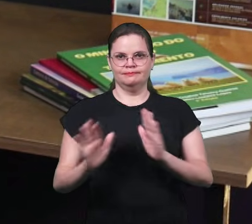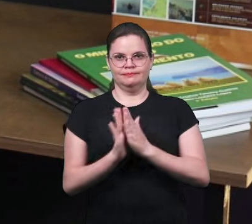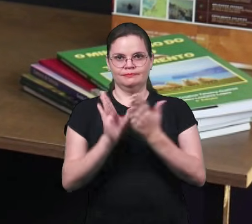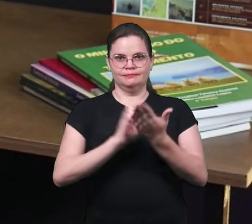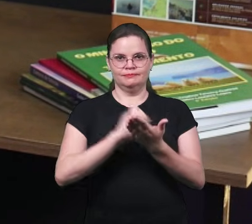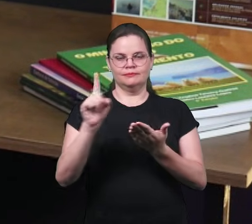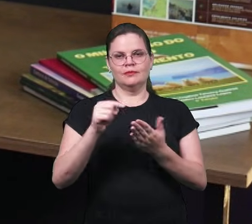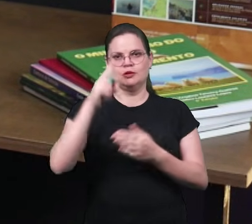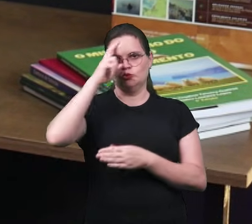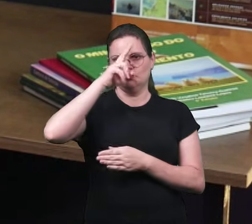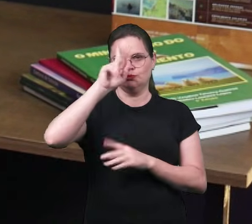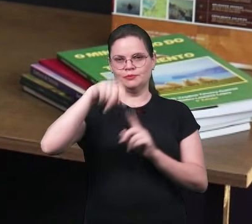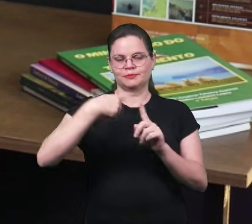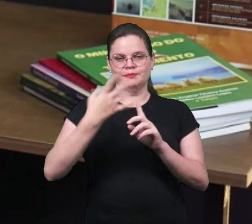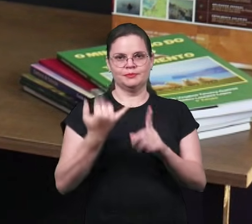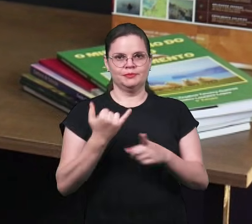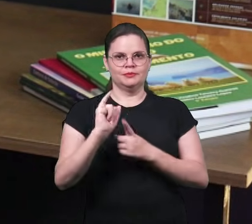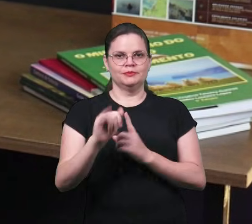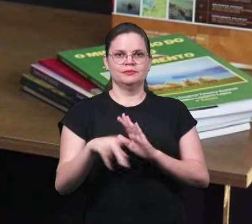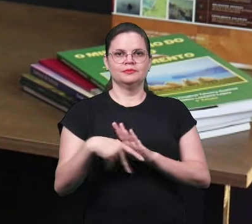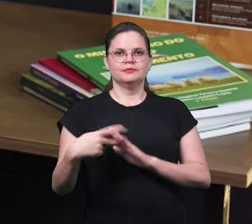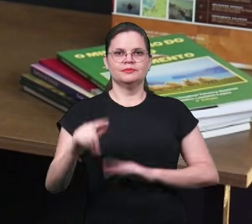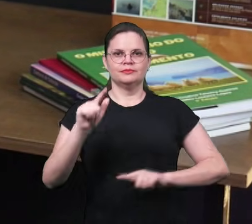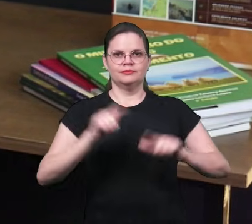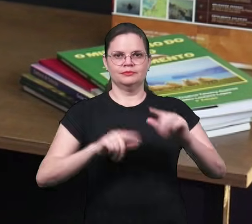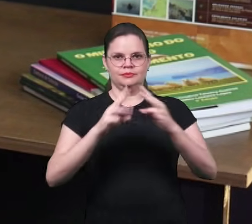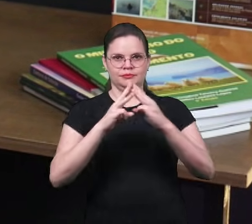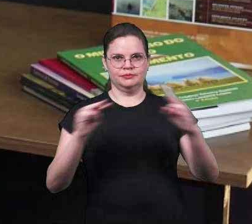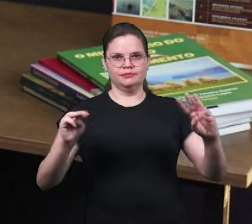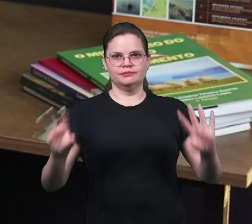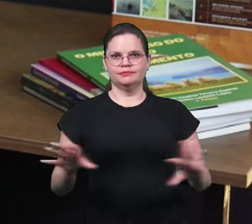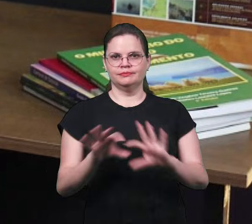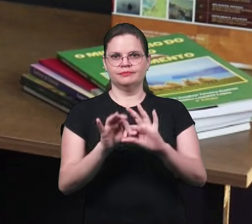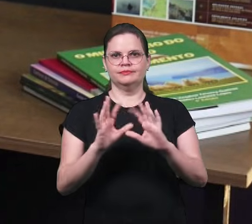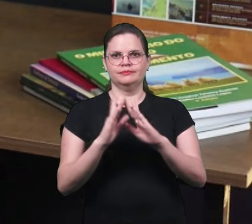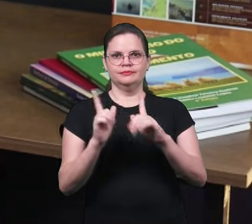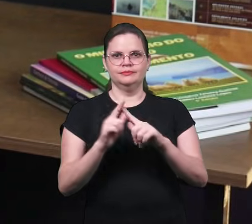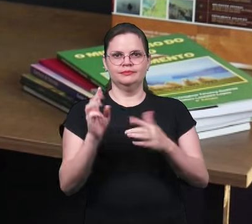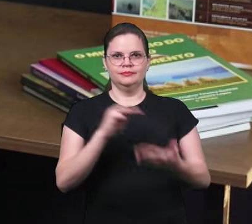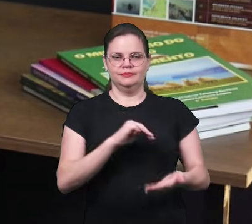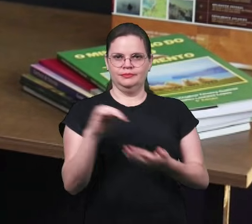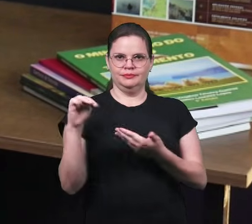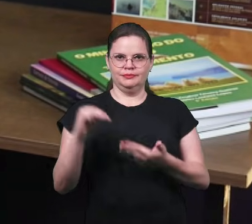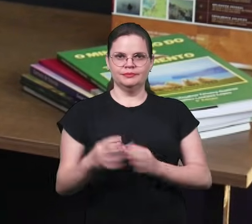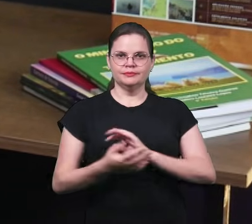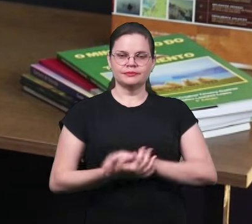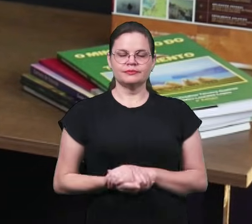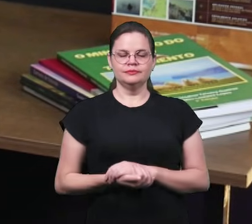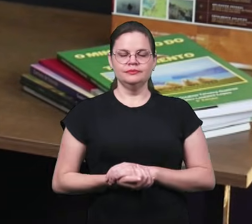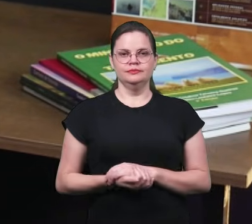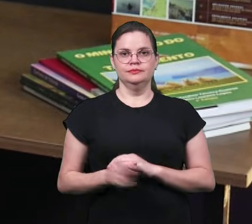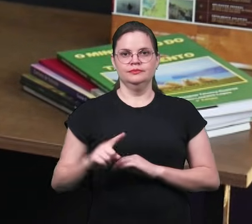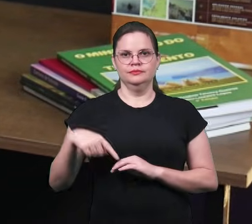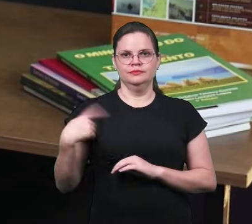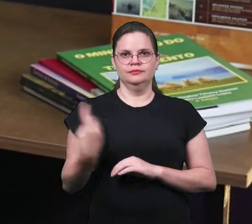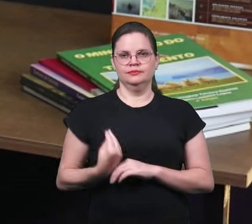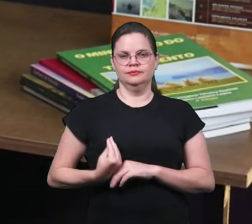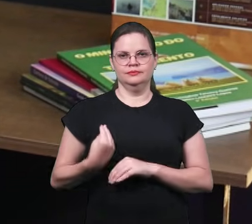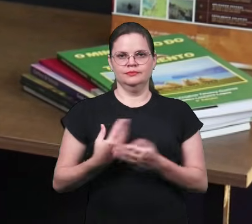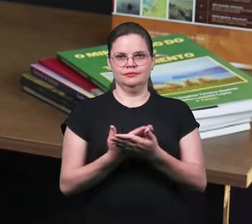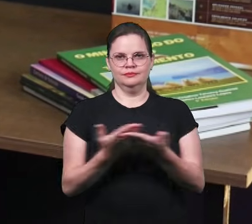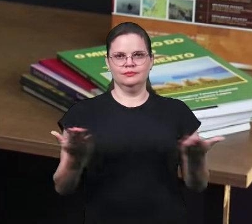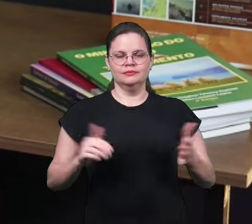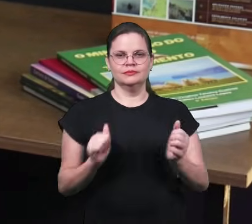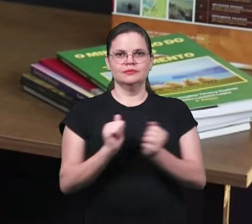Manaim. E nós sempre lembramos que a TV Manaim está vinculada à Igreja Cristã Maranata. E nós estamos aqui no nosso estúdio para mais